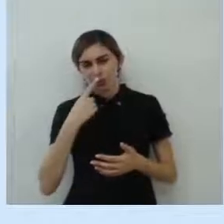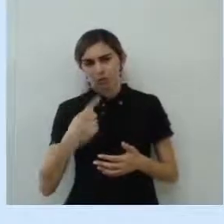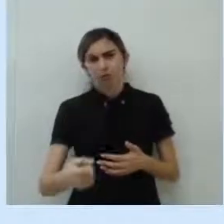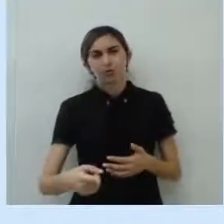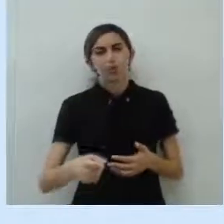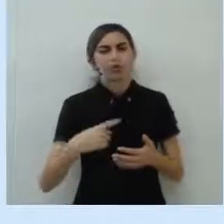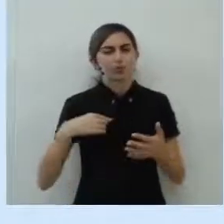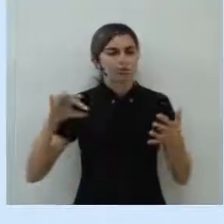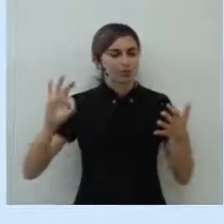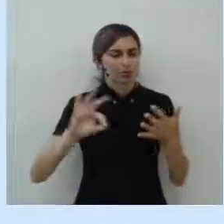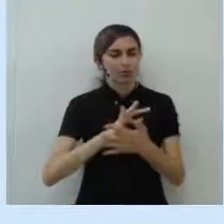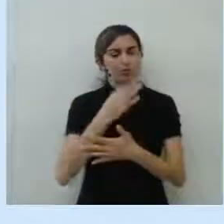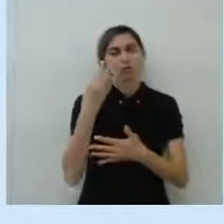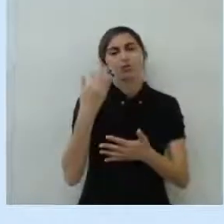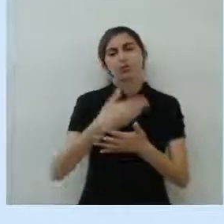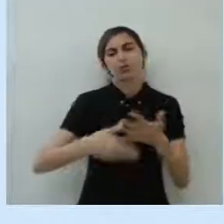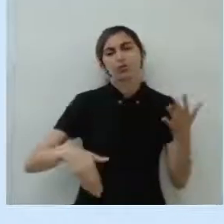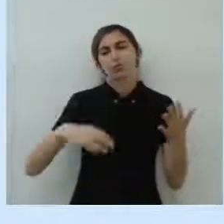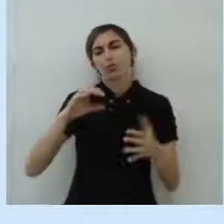com a Globo em